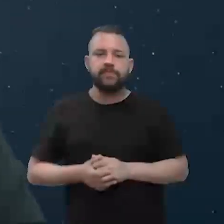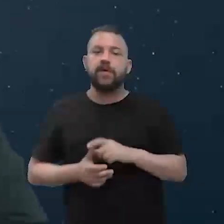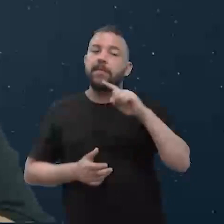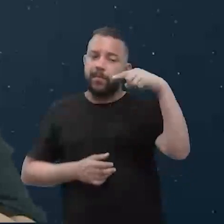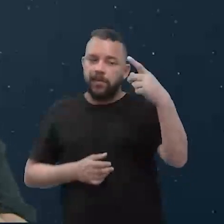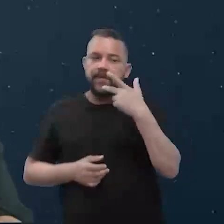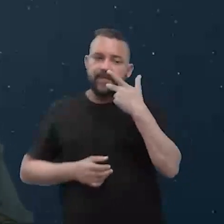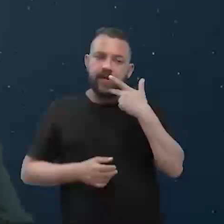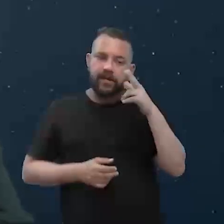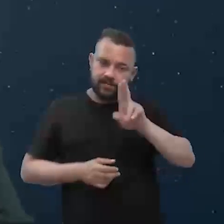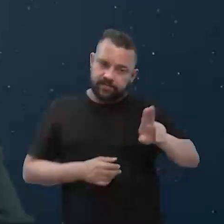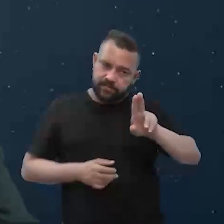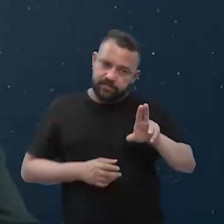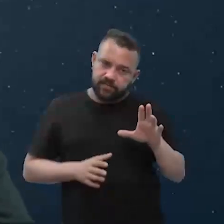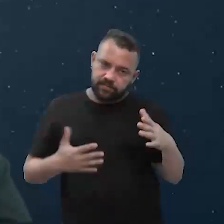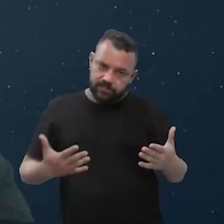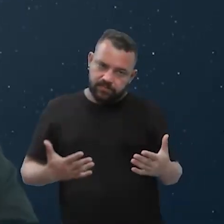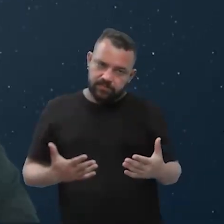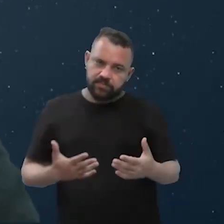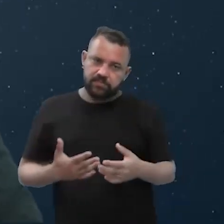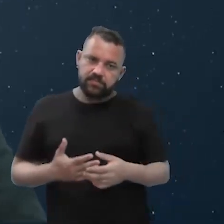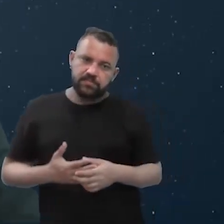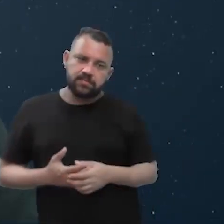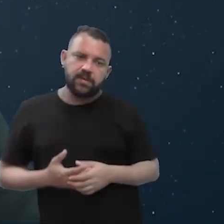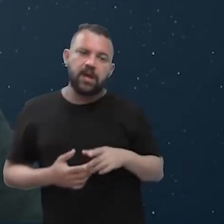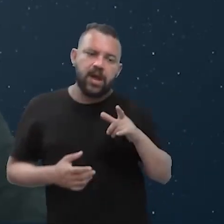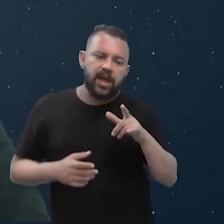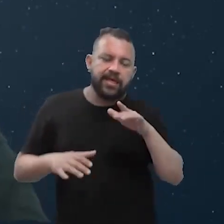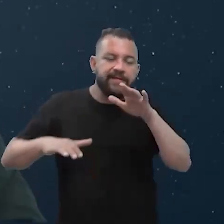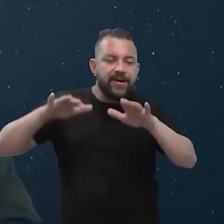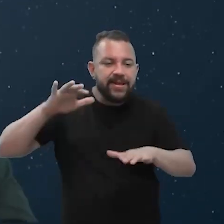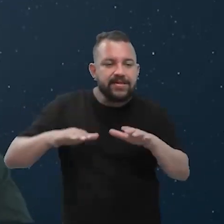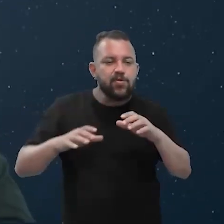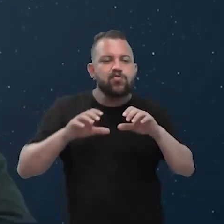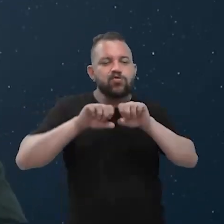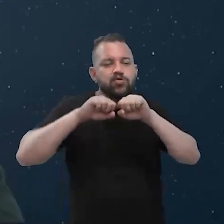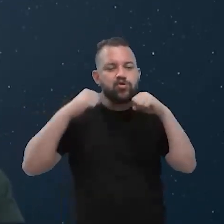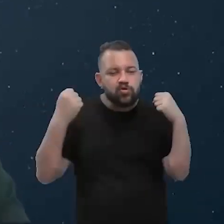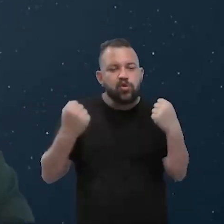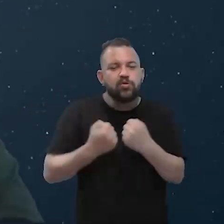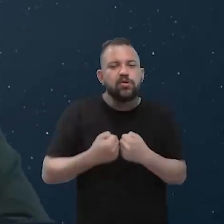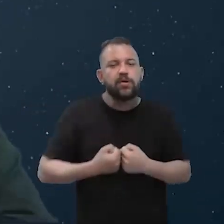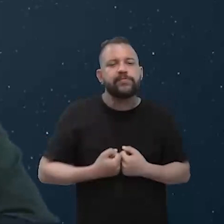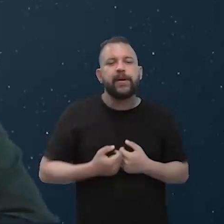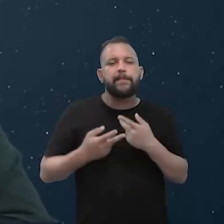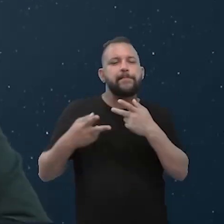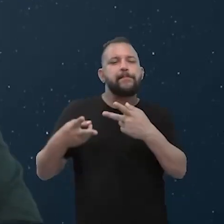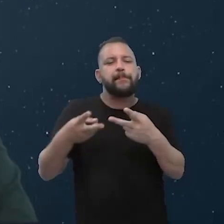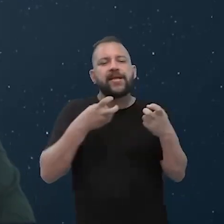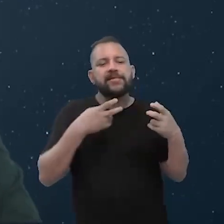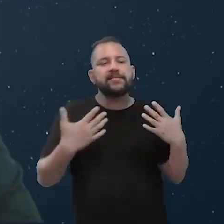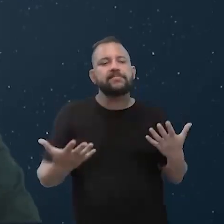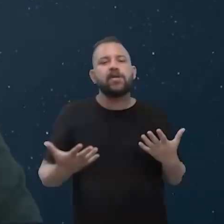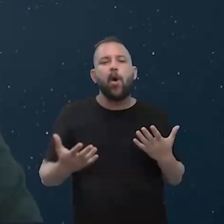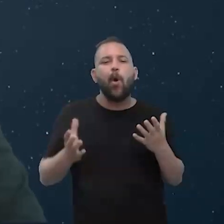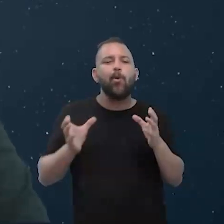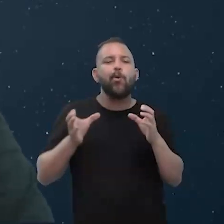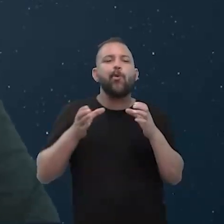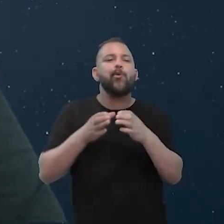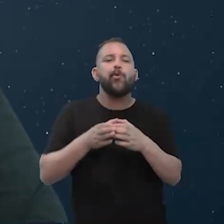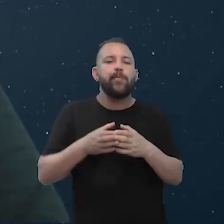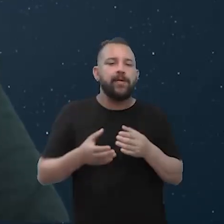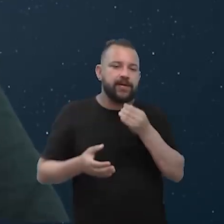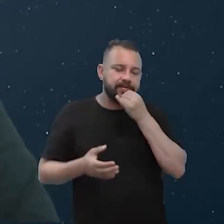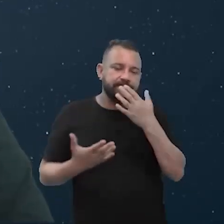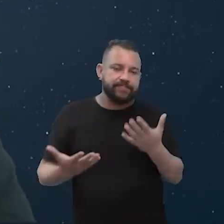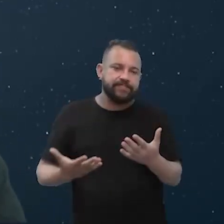diastrática. Diastrática é a variação social, tá? Ela é percebida segundo alguns grupos.